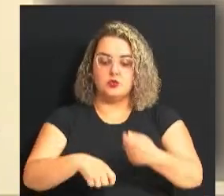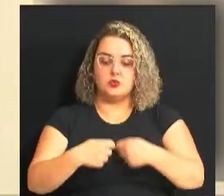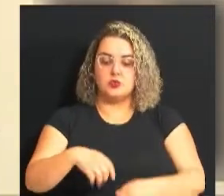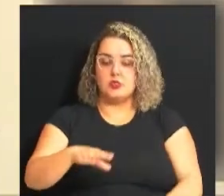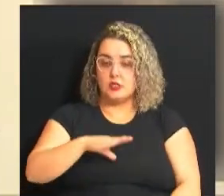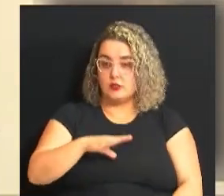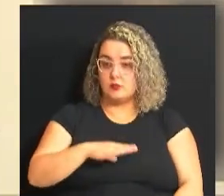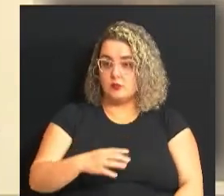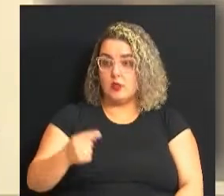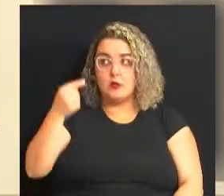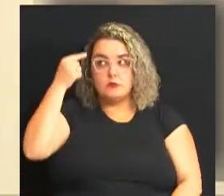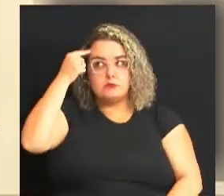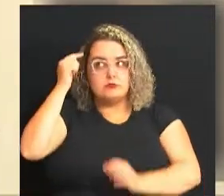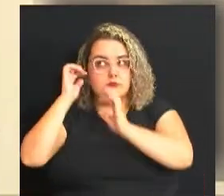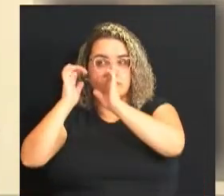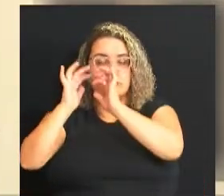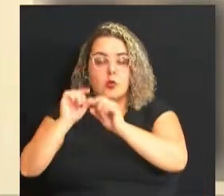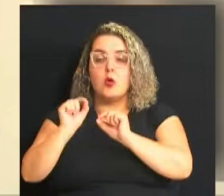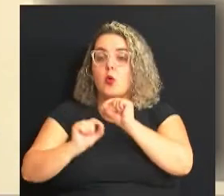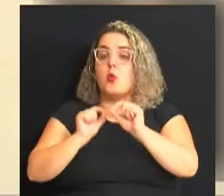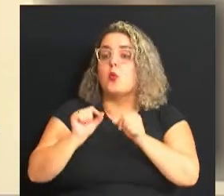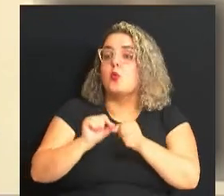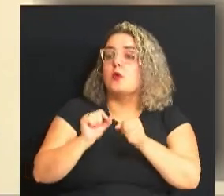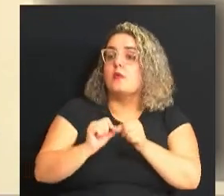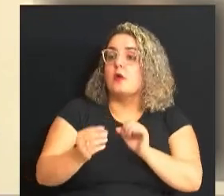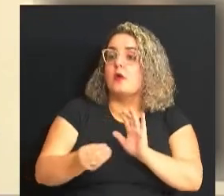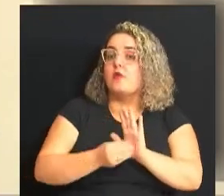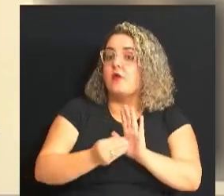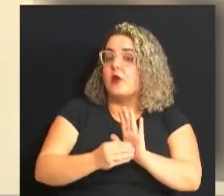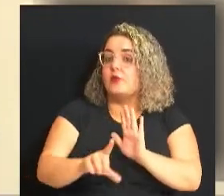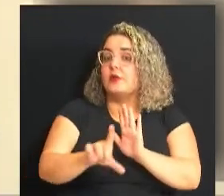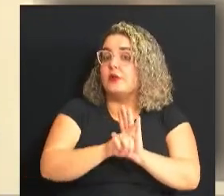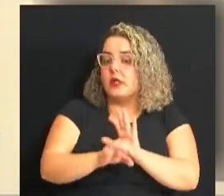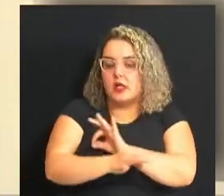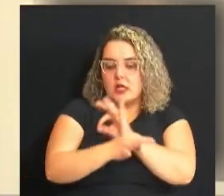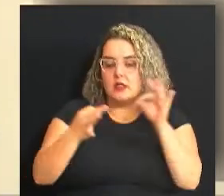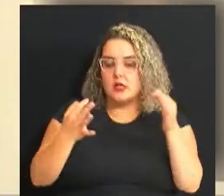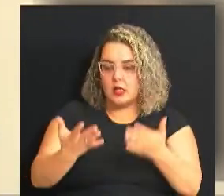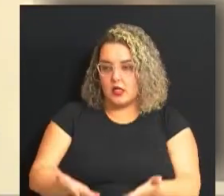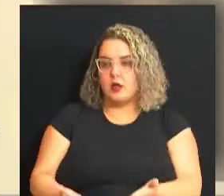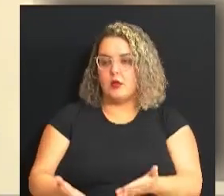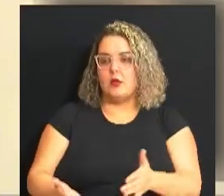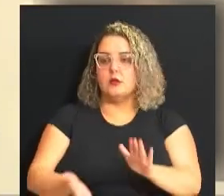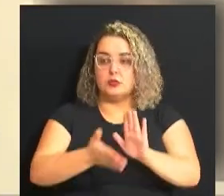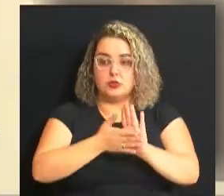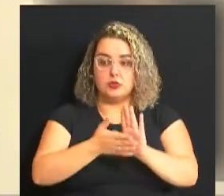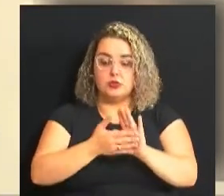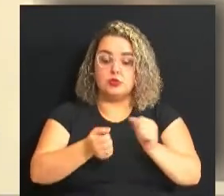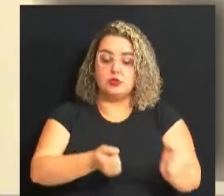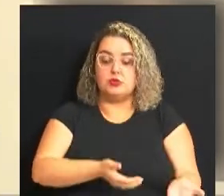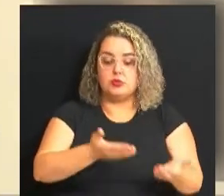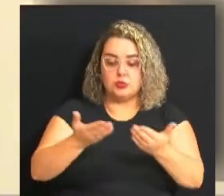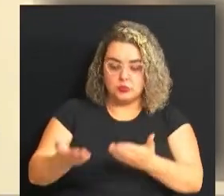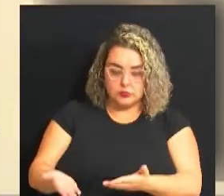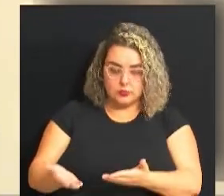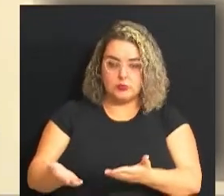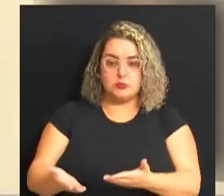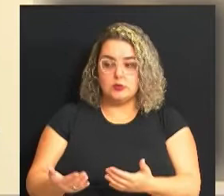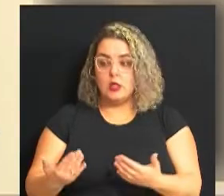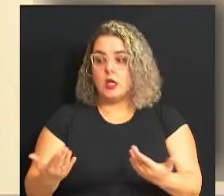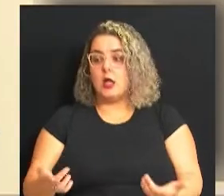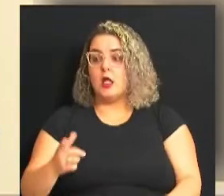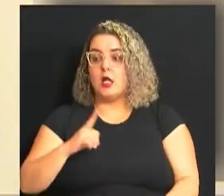refletindo sobre o que falta nessa lei para ela ficar ideal em relação às proposições que a gente colocou. Existe